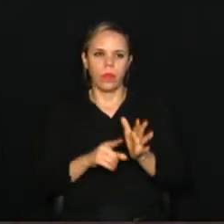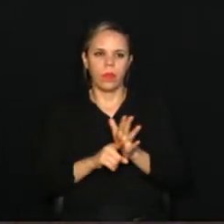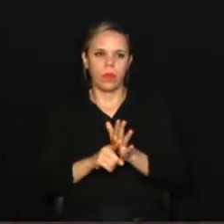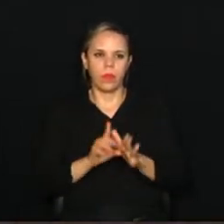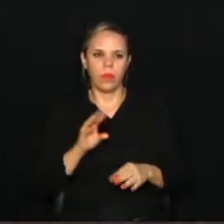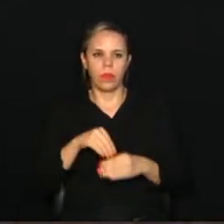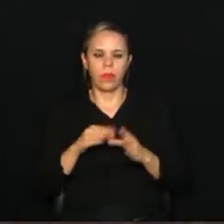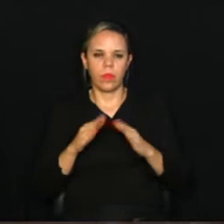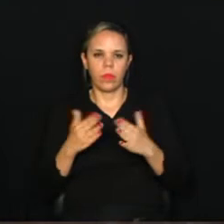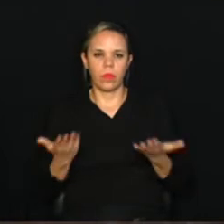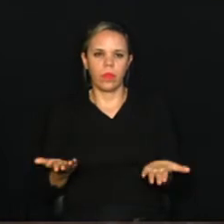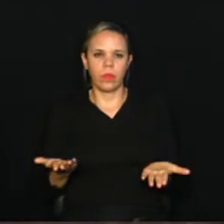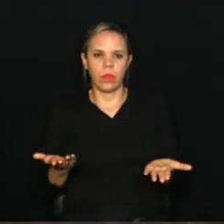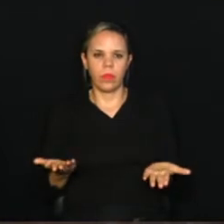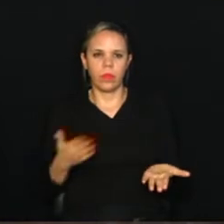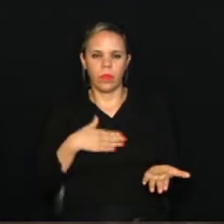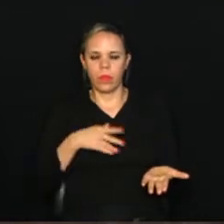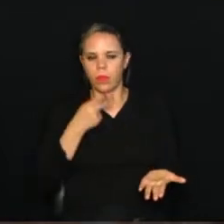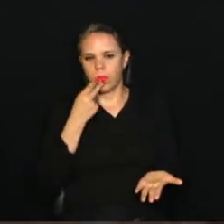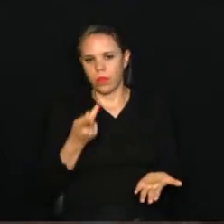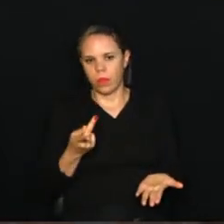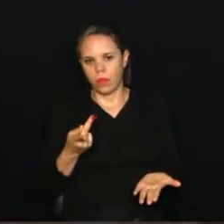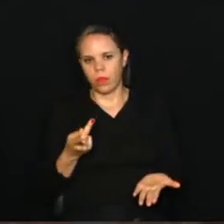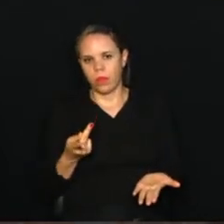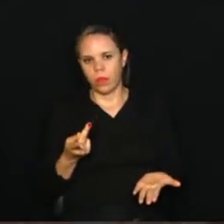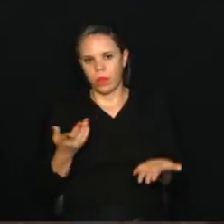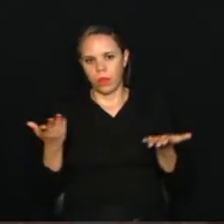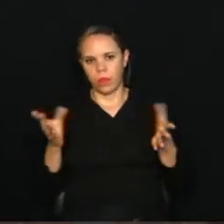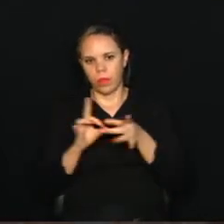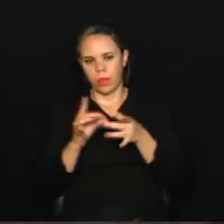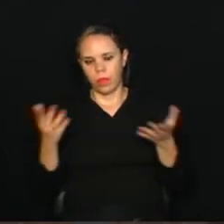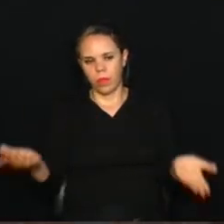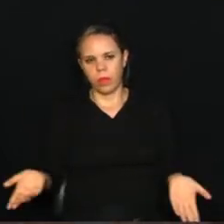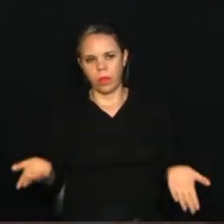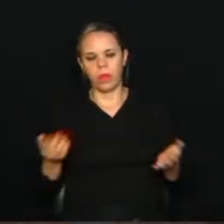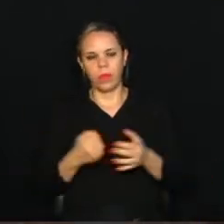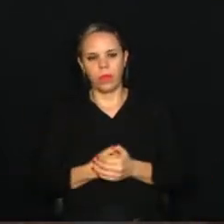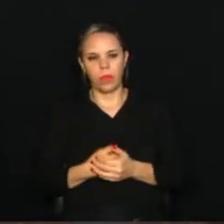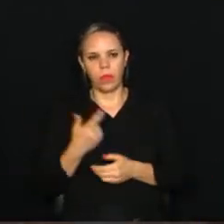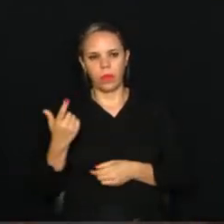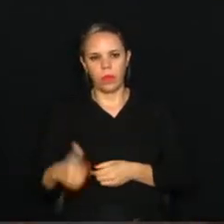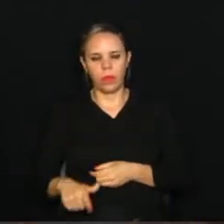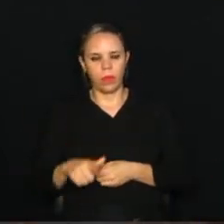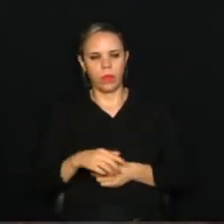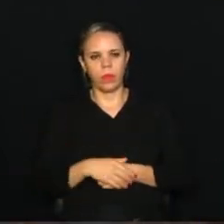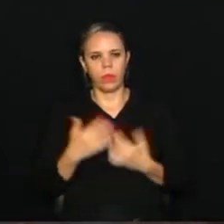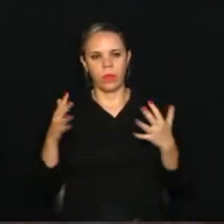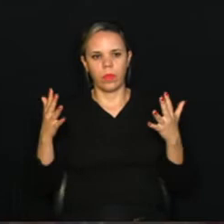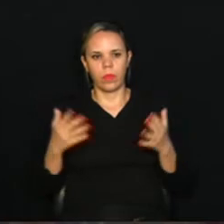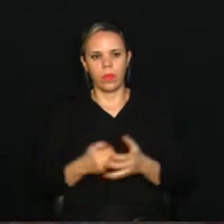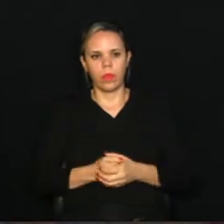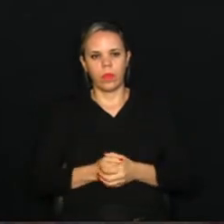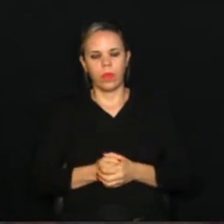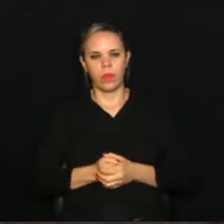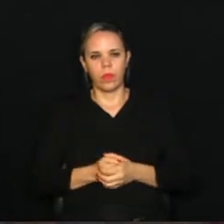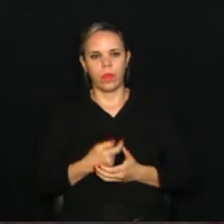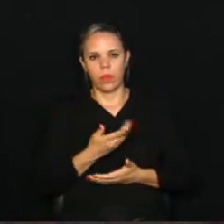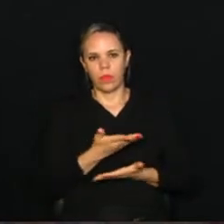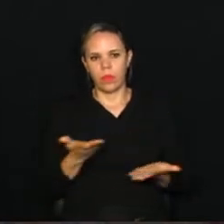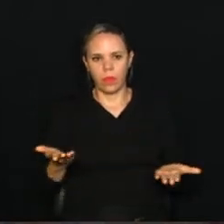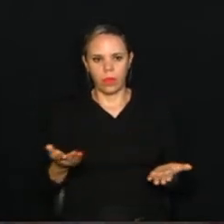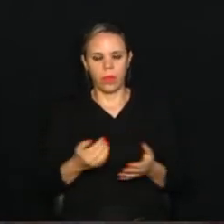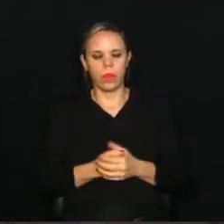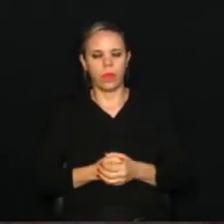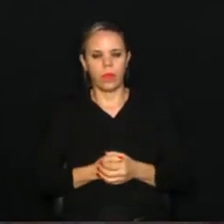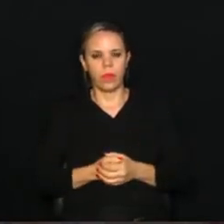casa. Isso que eu gostaria de falar e deixar aqui, mais uma vez, parabenizar mais uma vez a você, Gaspar,